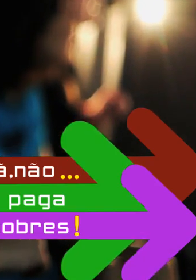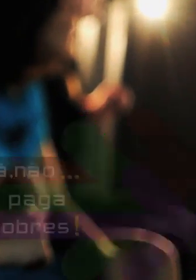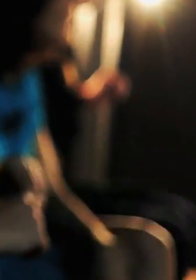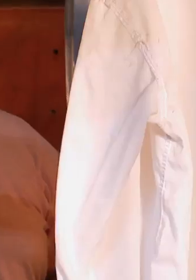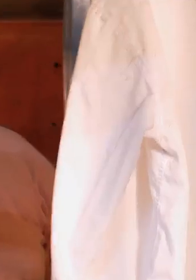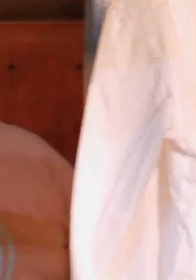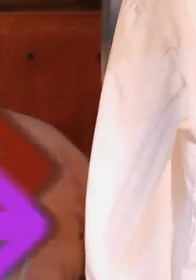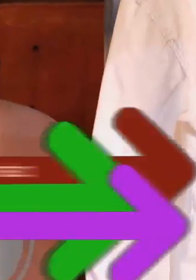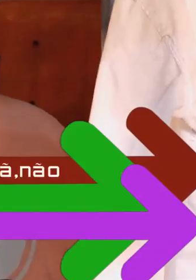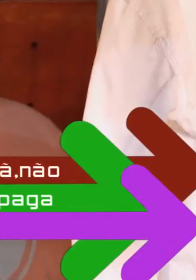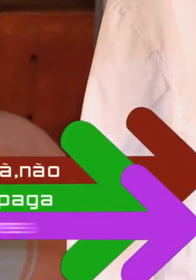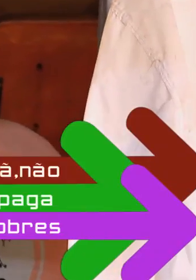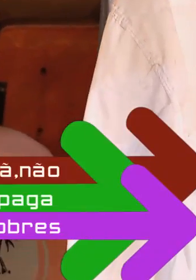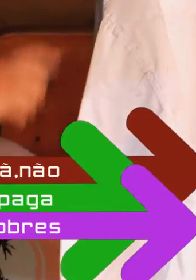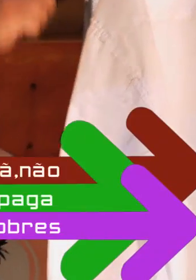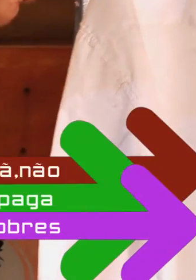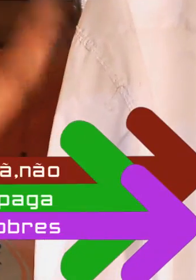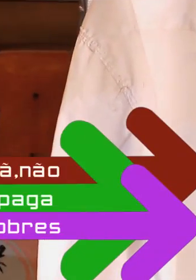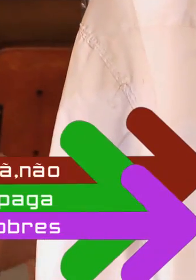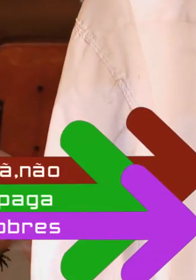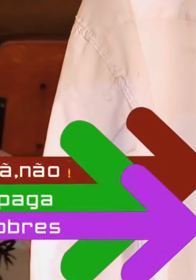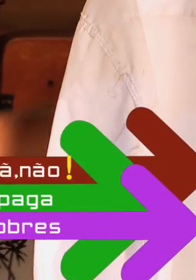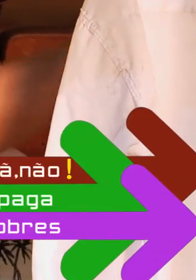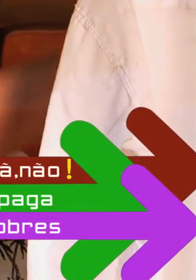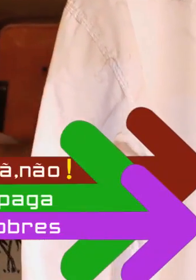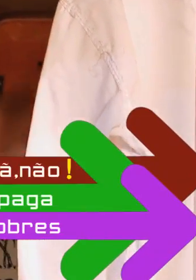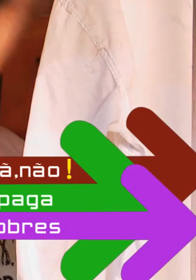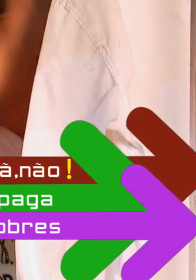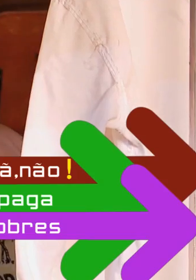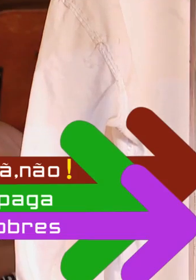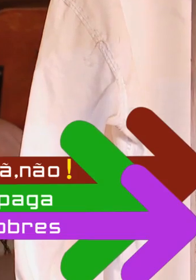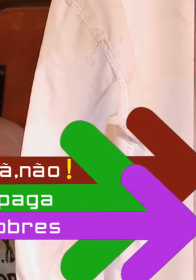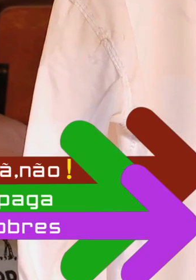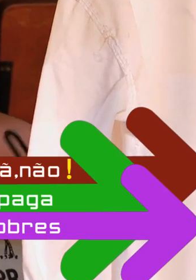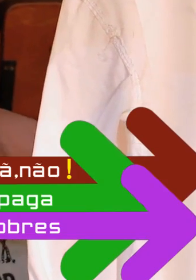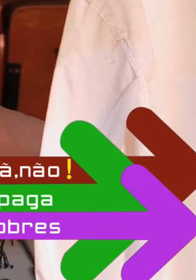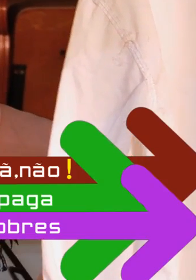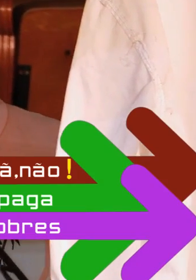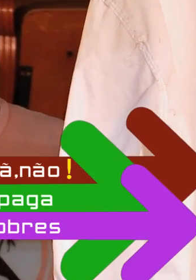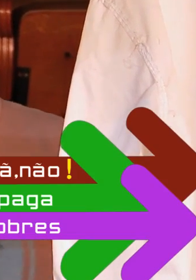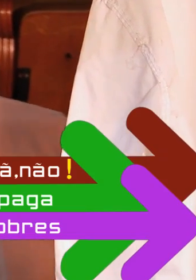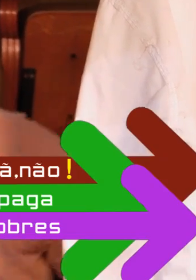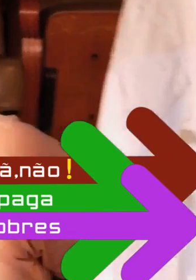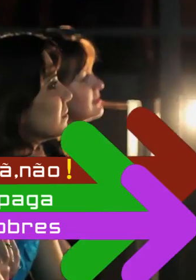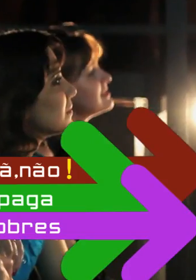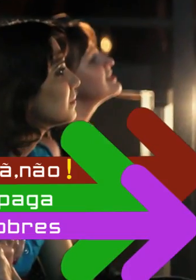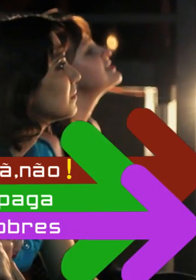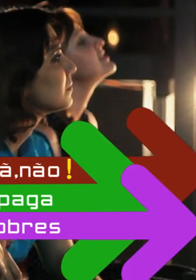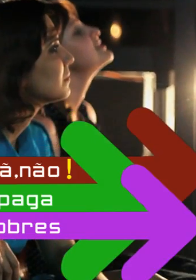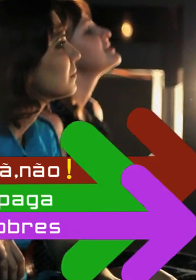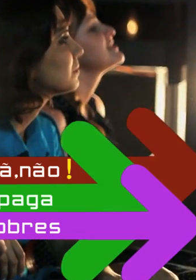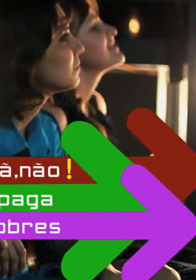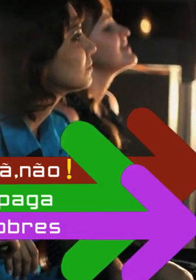Deixe os meus bens? A minha irmã não. Ao meu sobrinho jamais. Será paga a